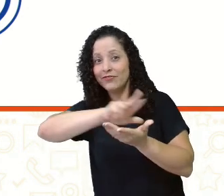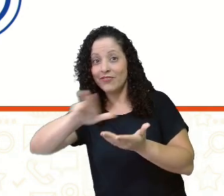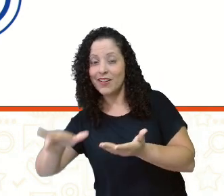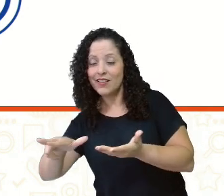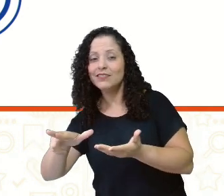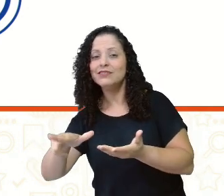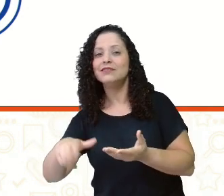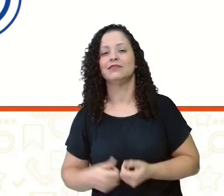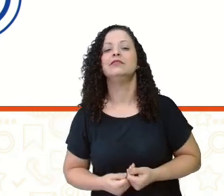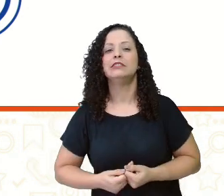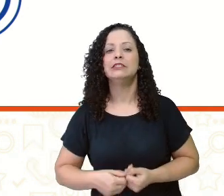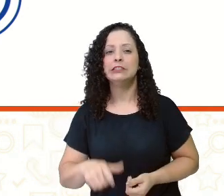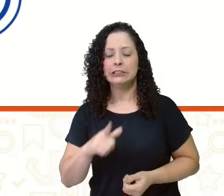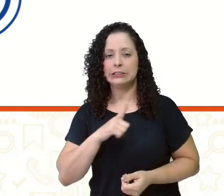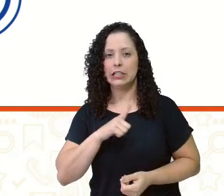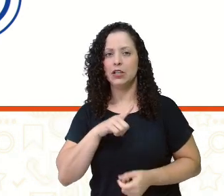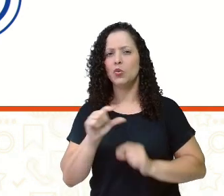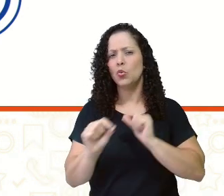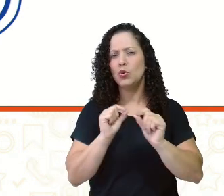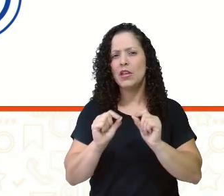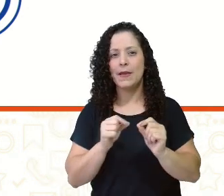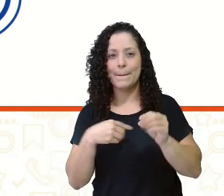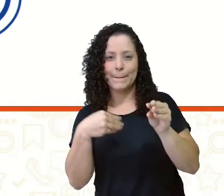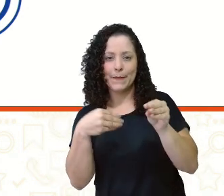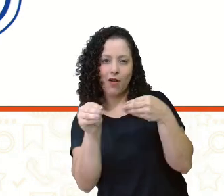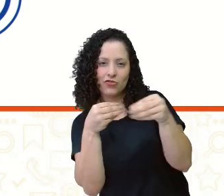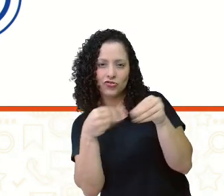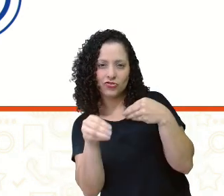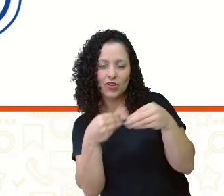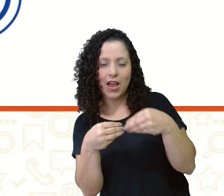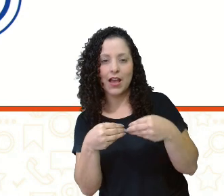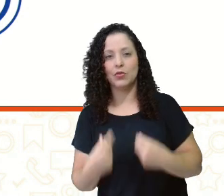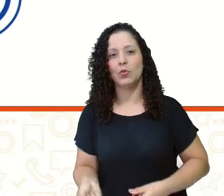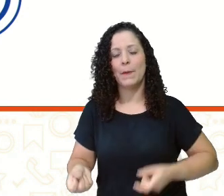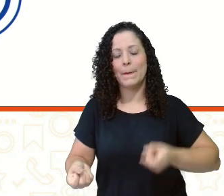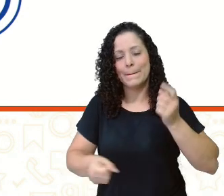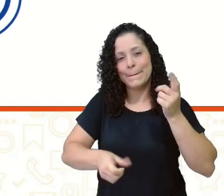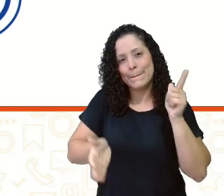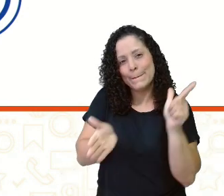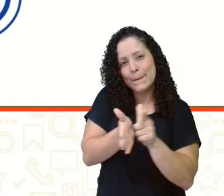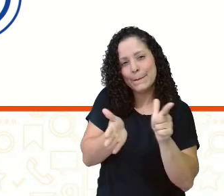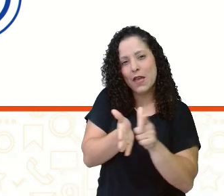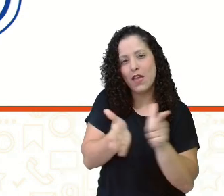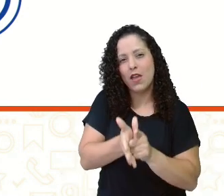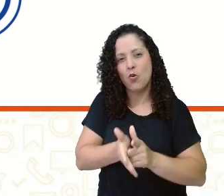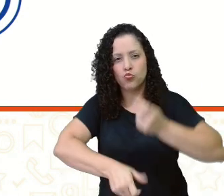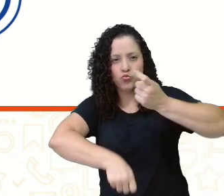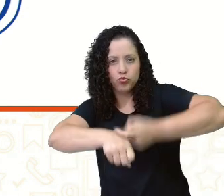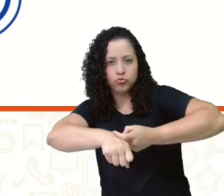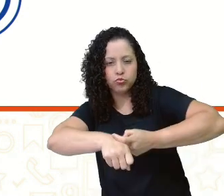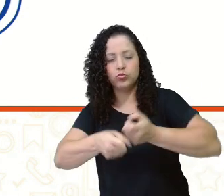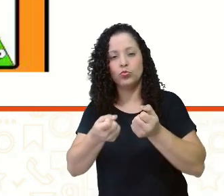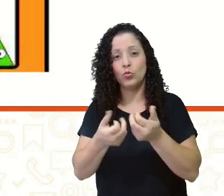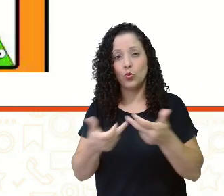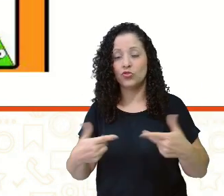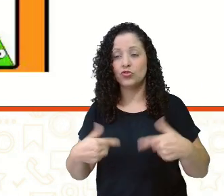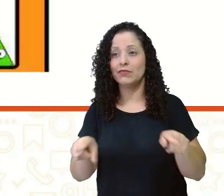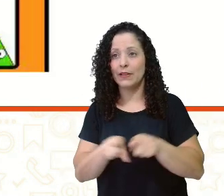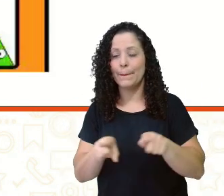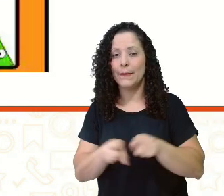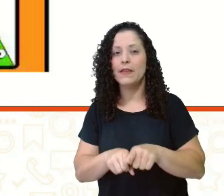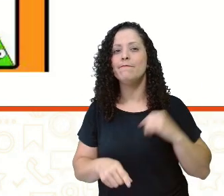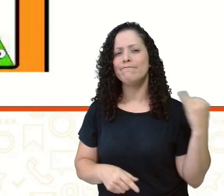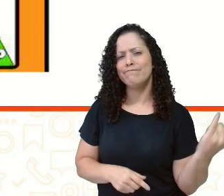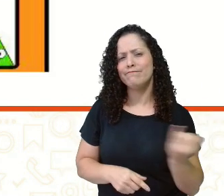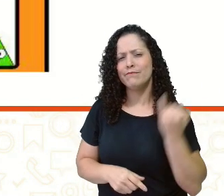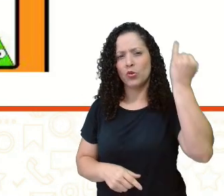no material concreto, que pode ser emborrachado, pode ser madeira, pode ser papelão. Interessante que a gente faça o contorno dessas